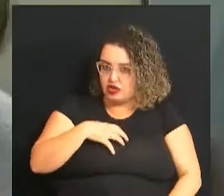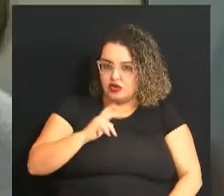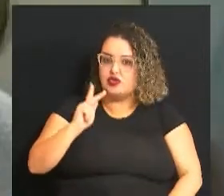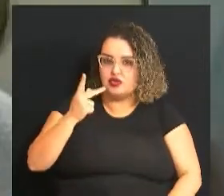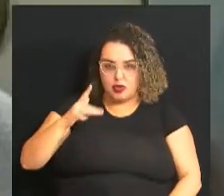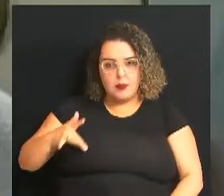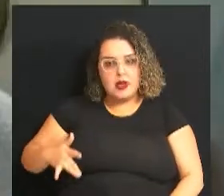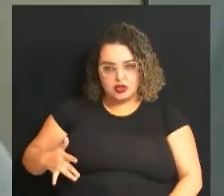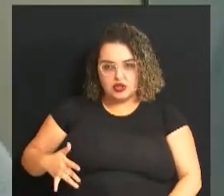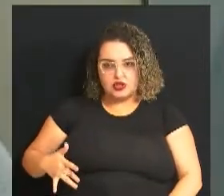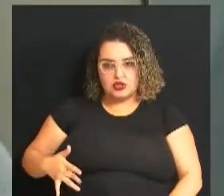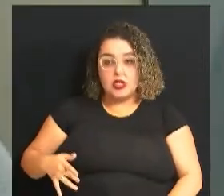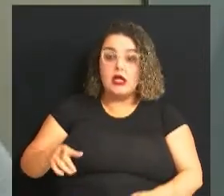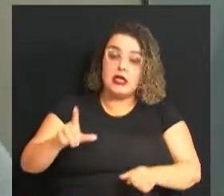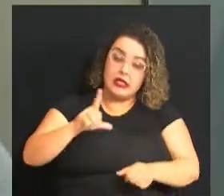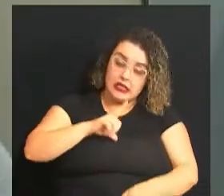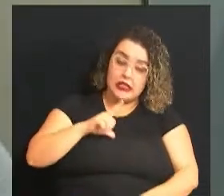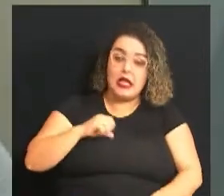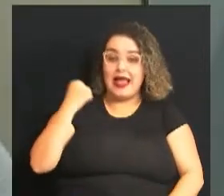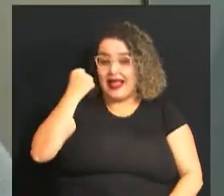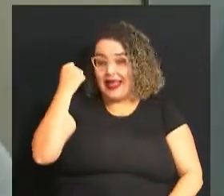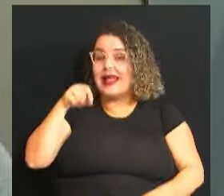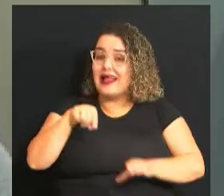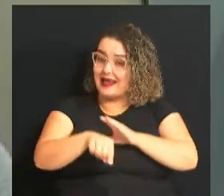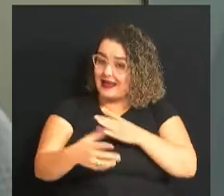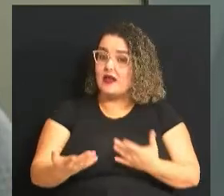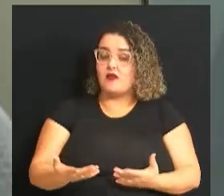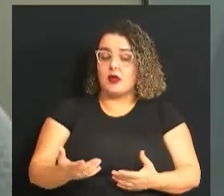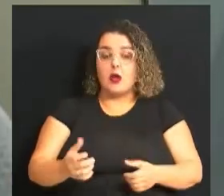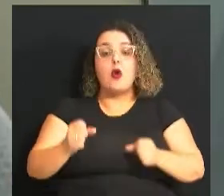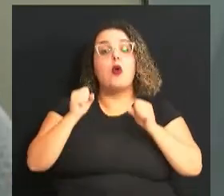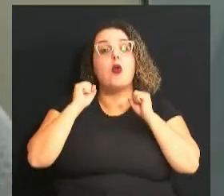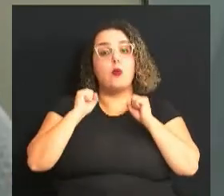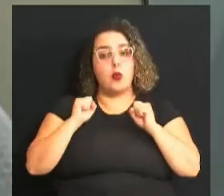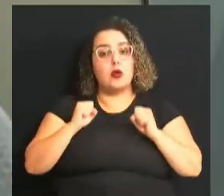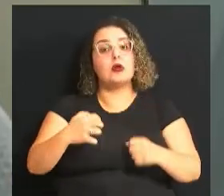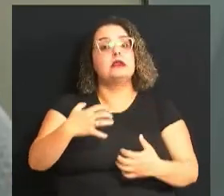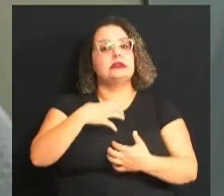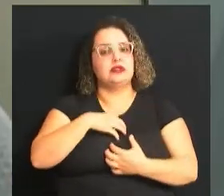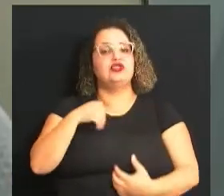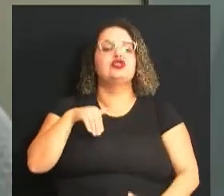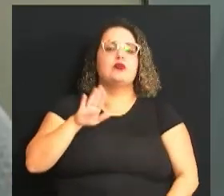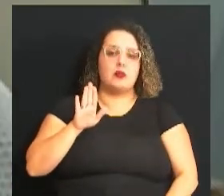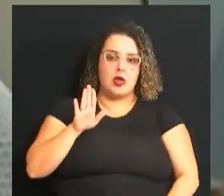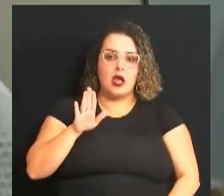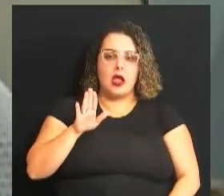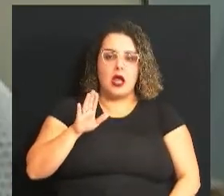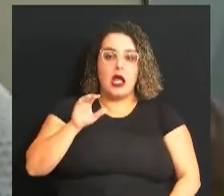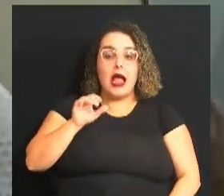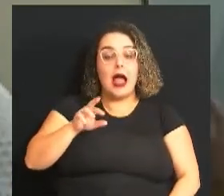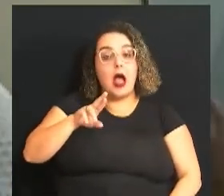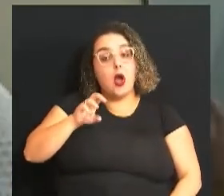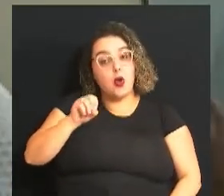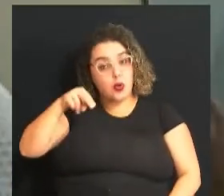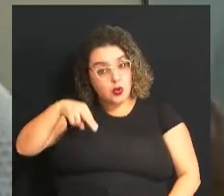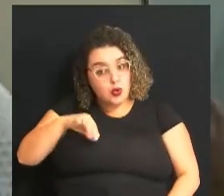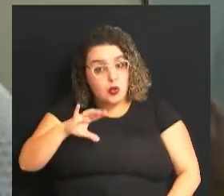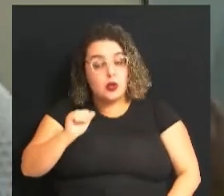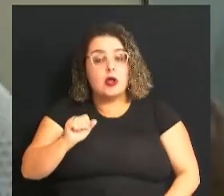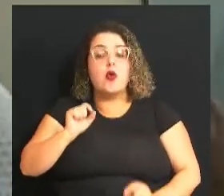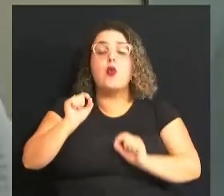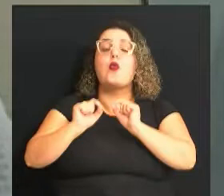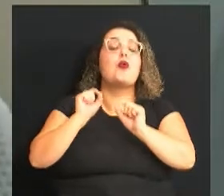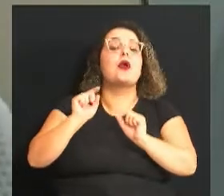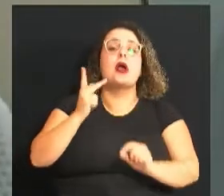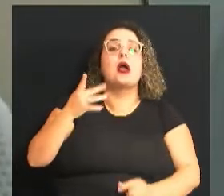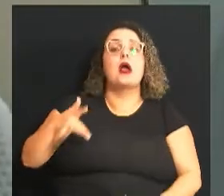existe a hepatite aguda. Essa pode ser mais sintomática. A hepatite crônica, na maioria das vezes, o que é hepatite crônica?